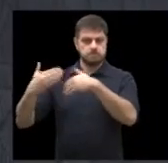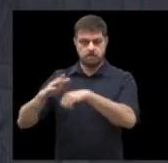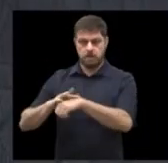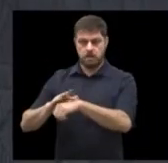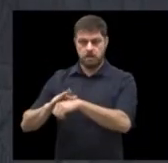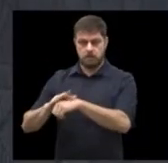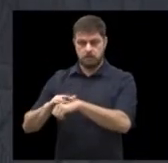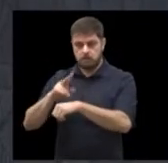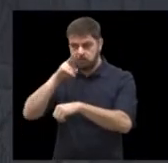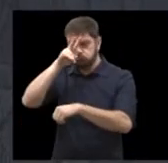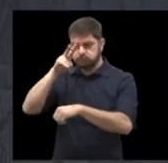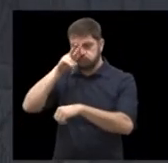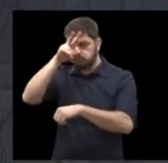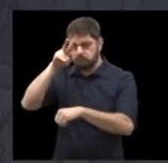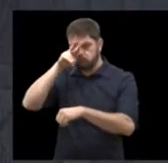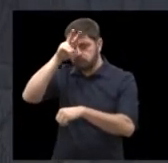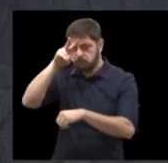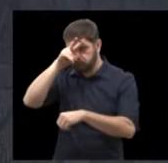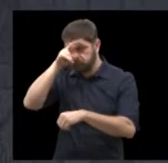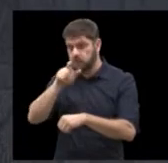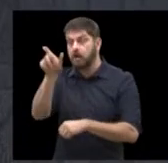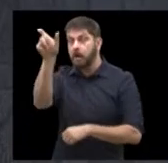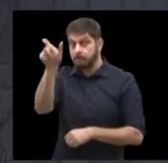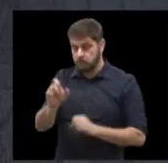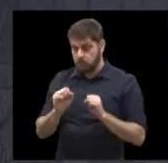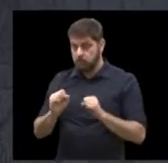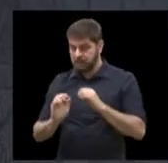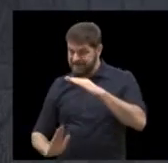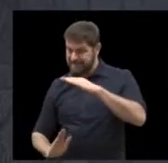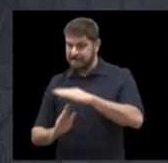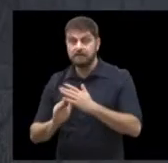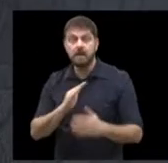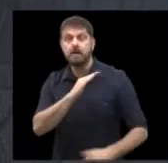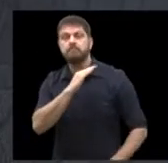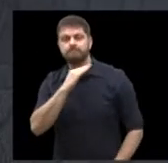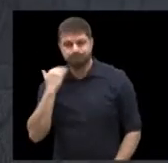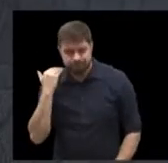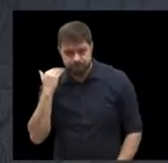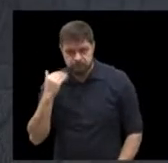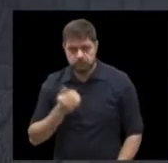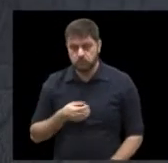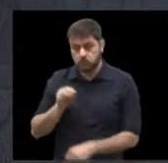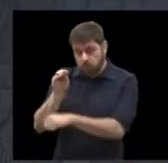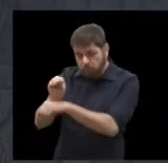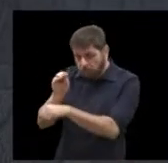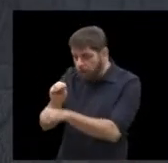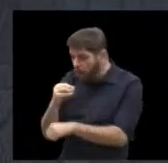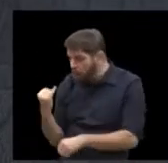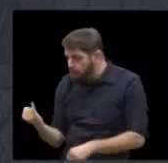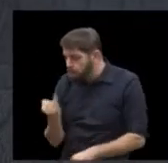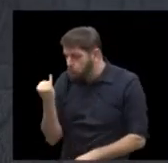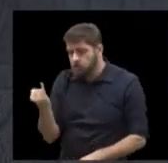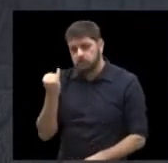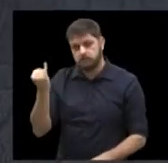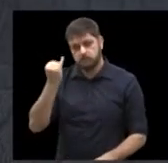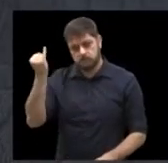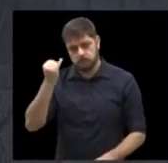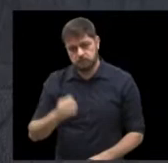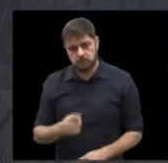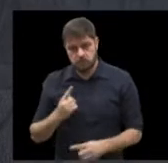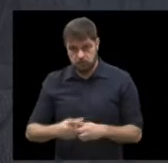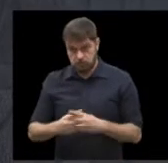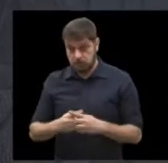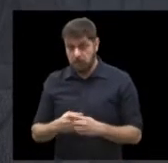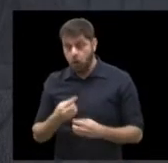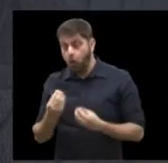da patologia, pode realmente levar a óbito. O tratamento é uma coisa importante, né? Porque esse